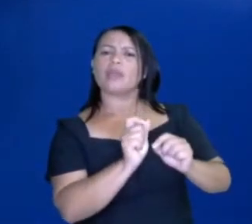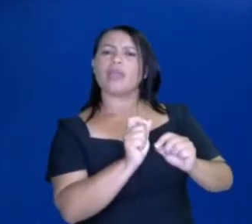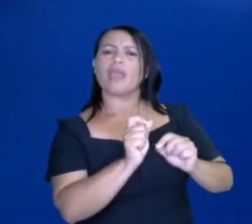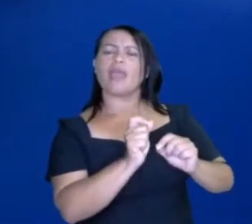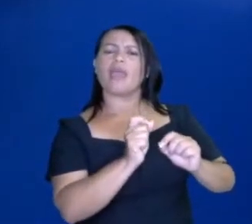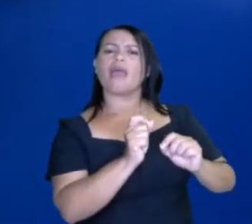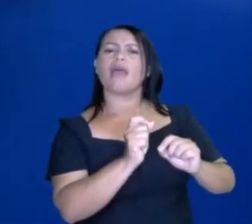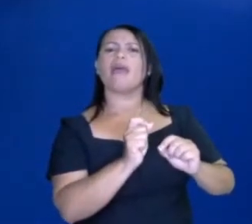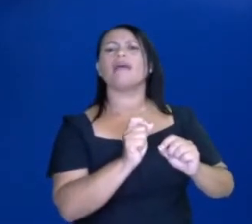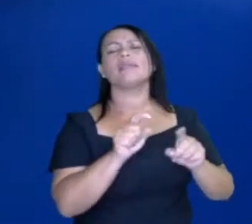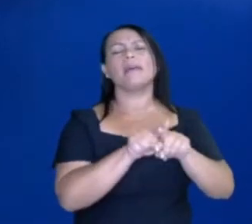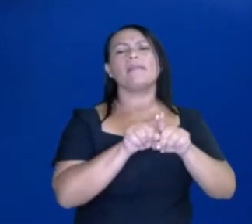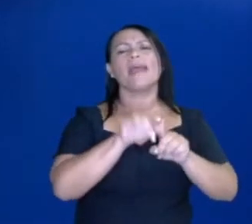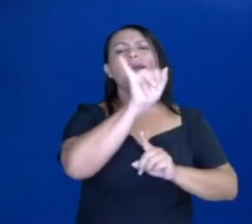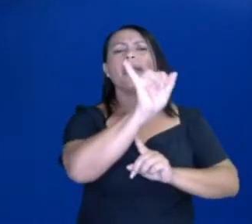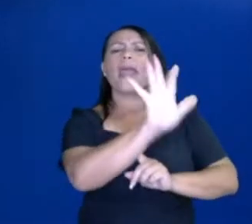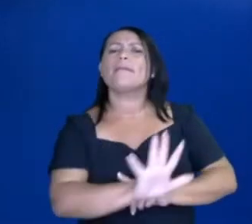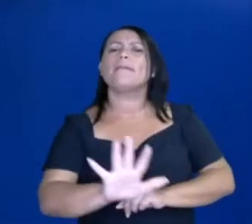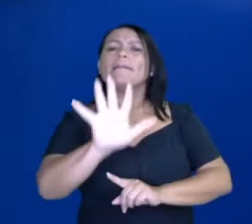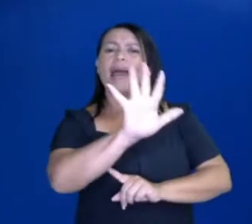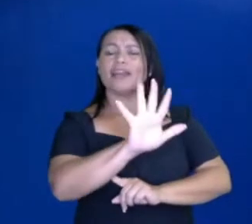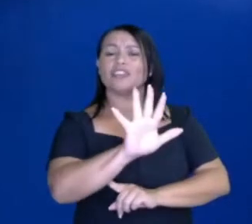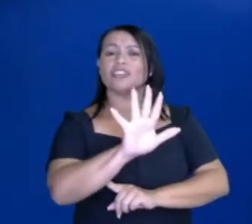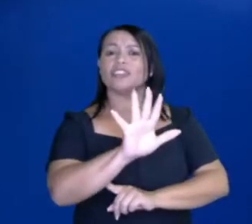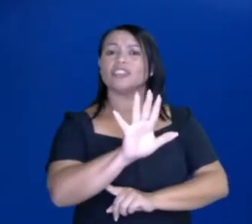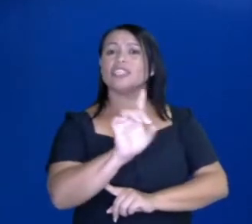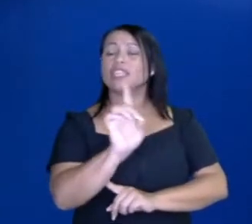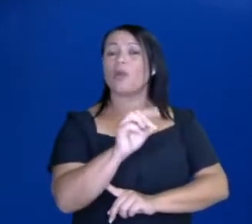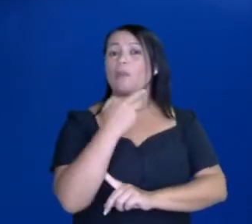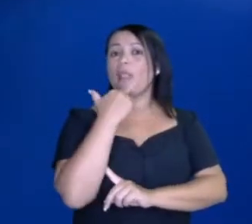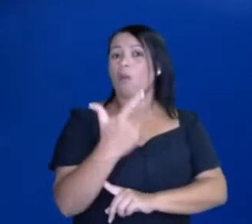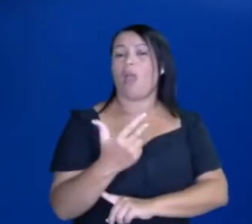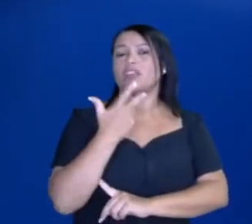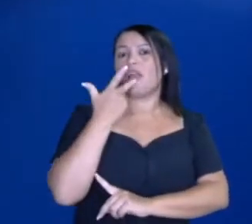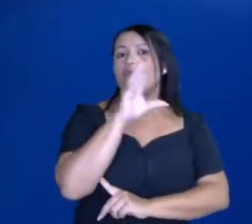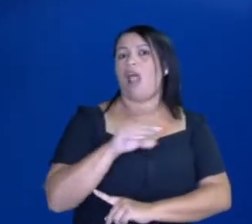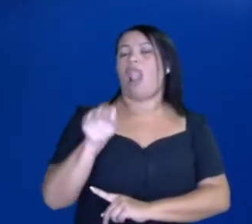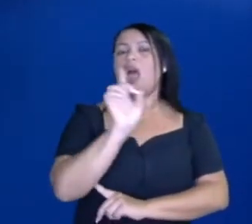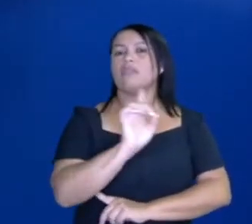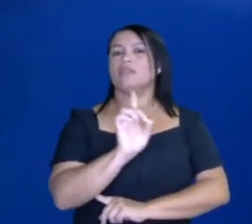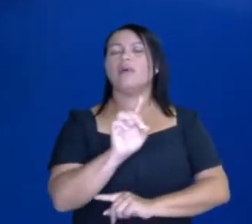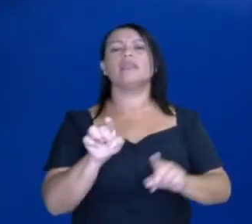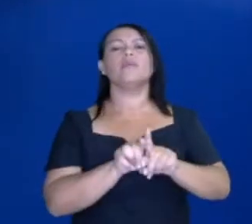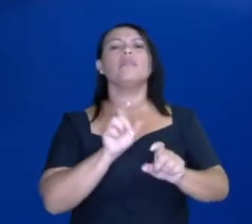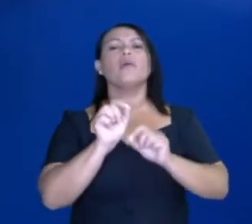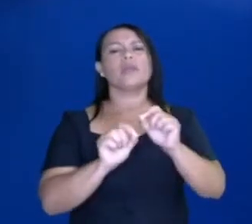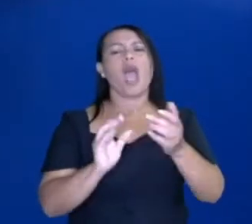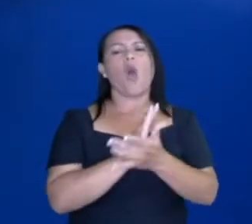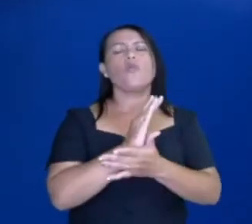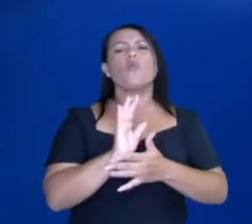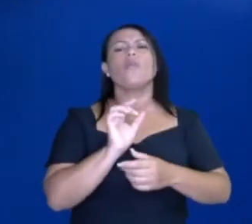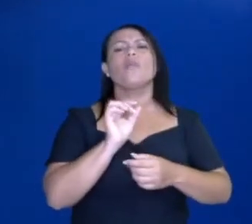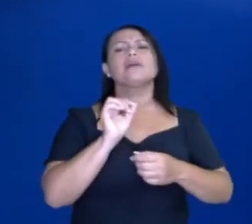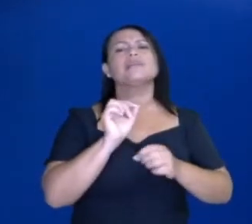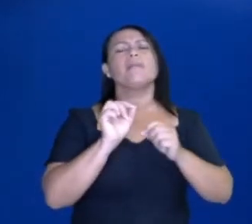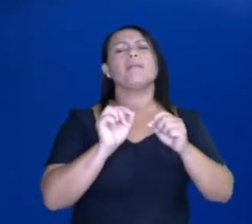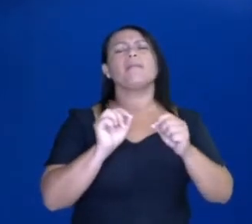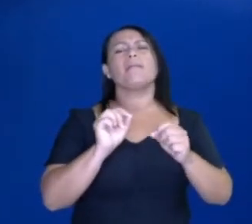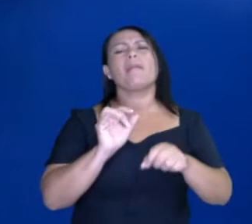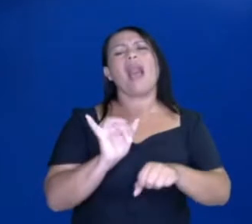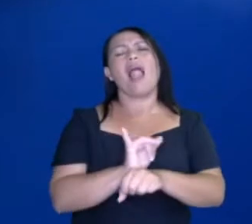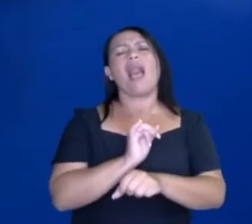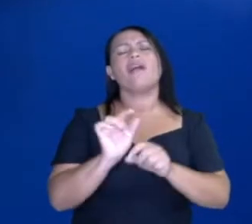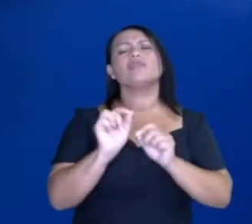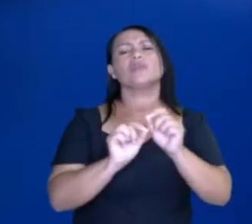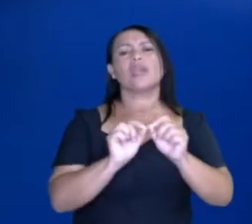imagens que se tratam da linguagem não verbal, palavras específicas que são os cognatos. O que são os cognatos?